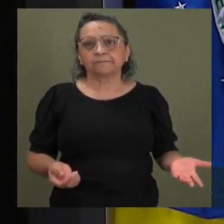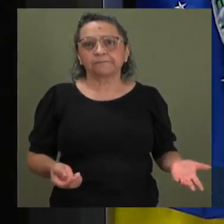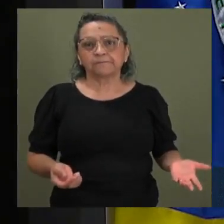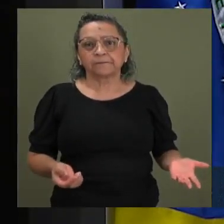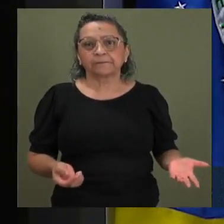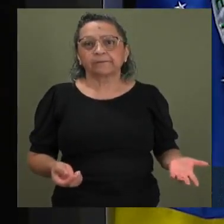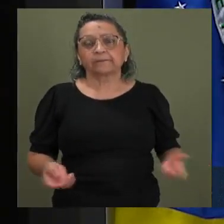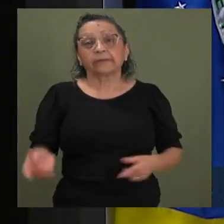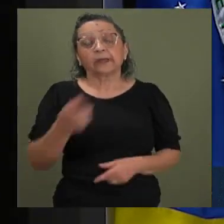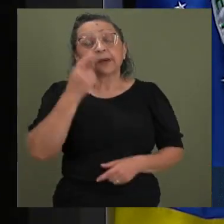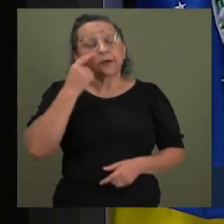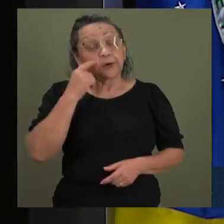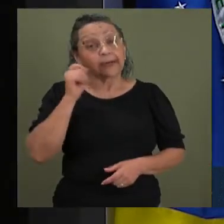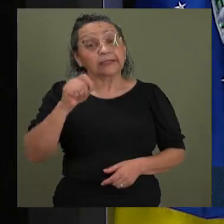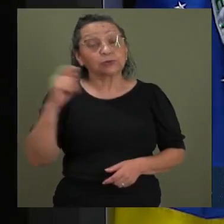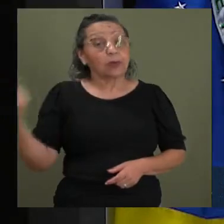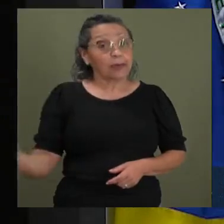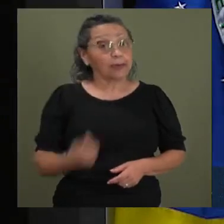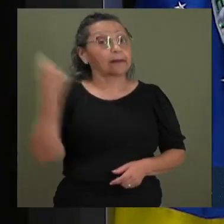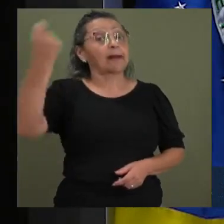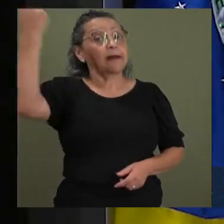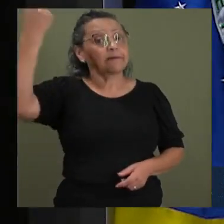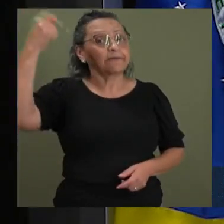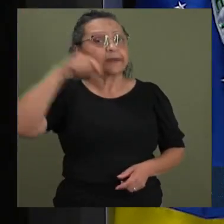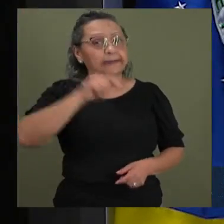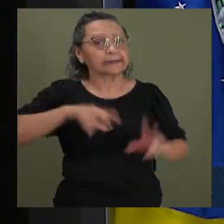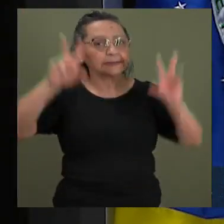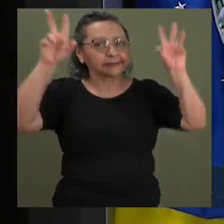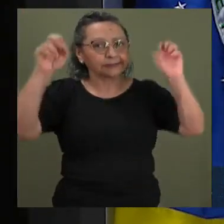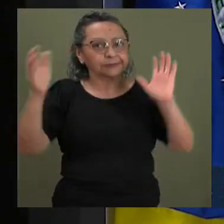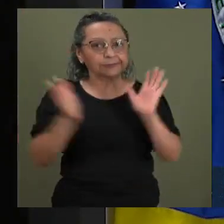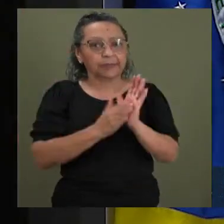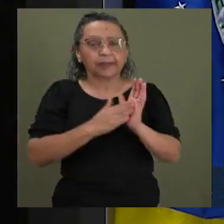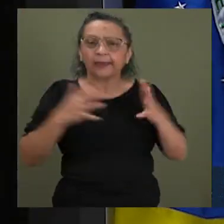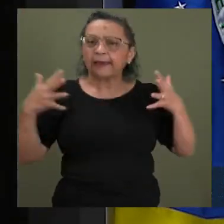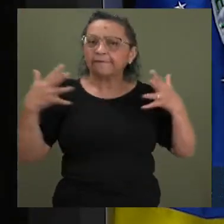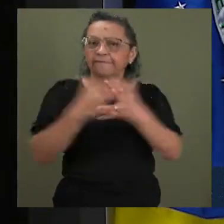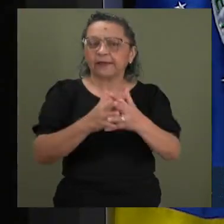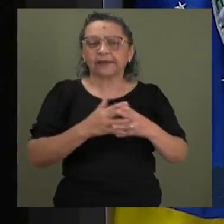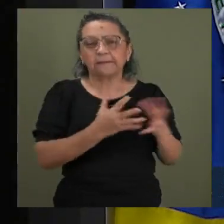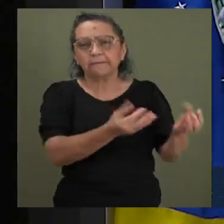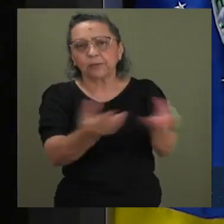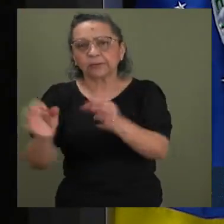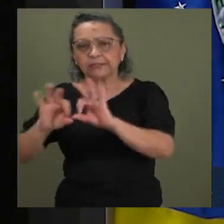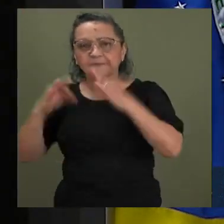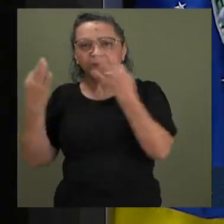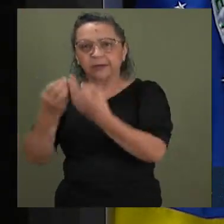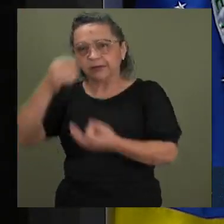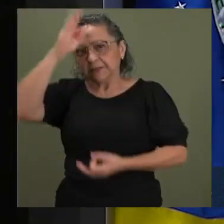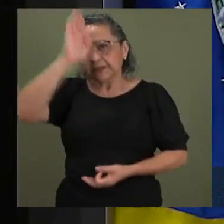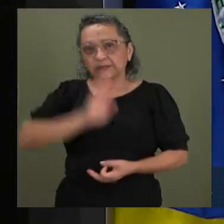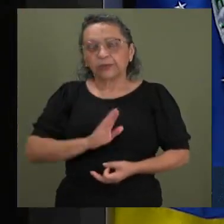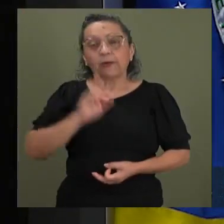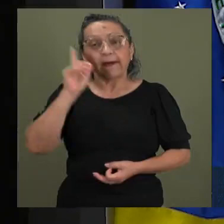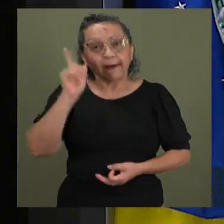O mérito dessa gravíssima questão que afeta a vida de milhões de famílias brasileiras é de competência